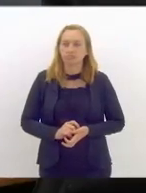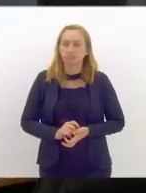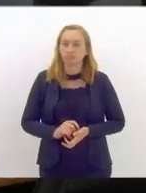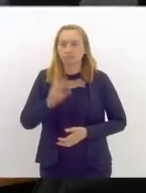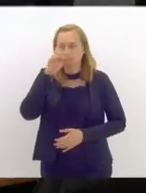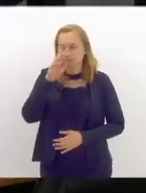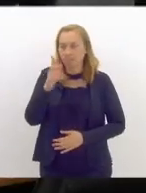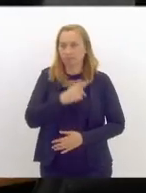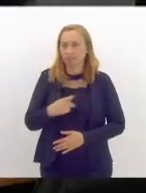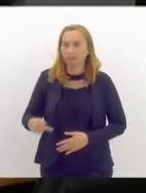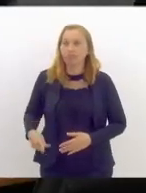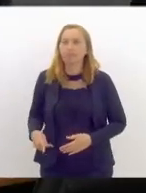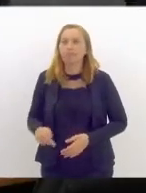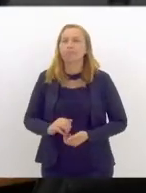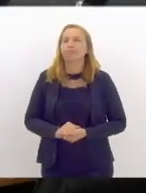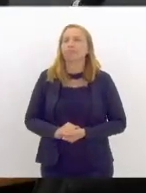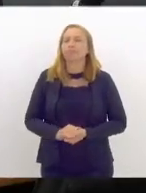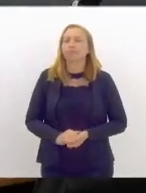senhor presidente